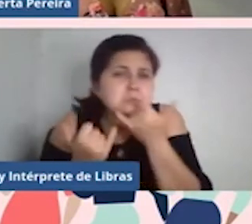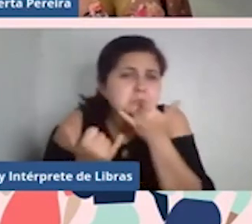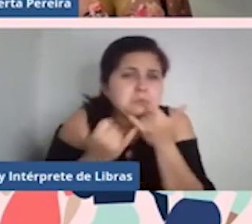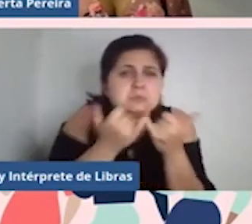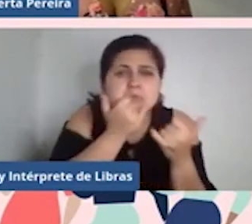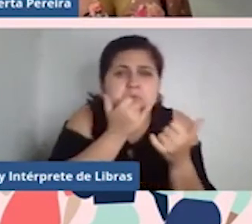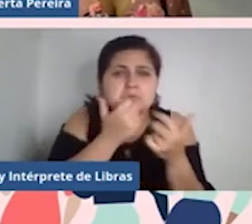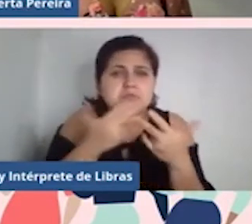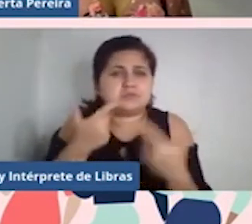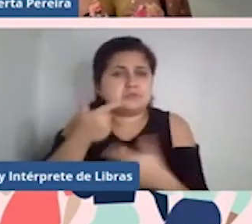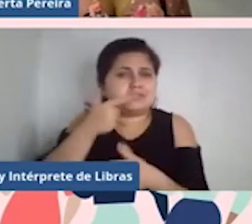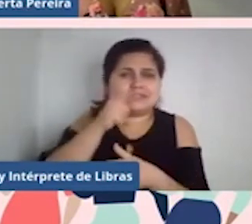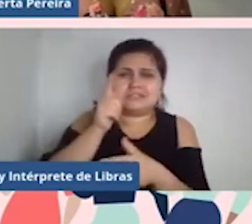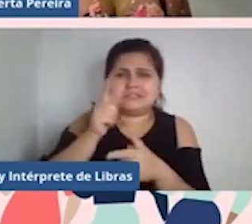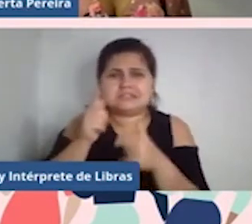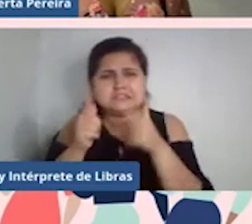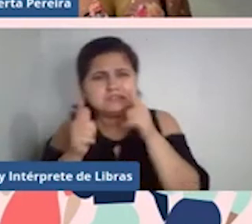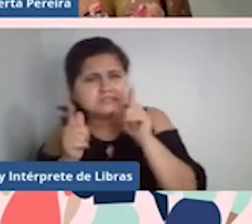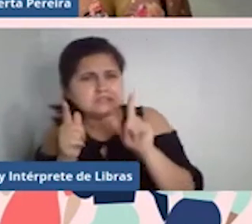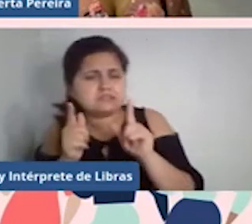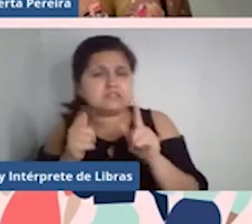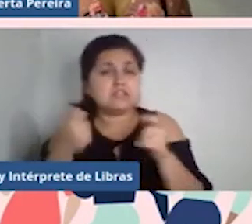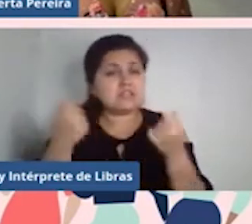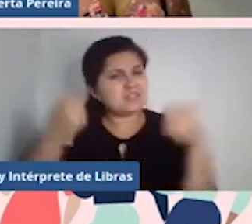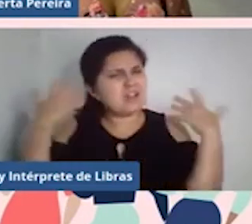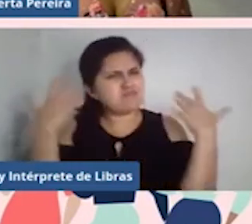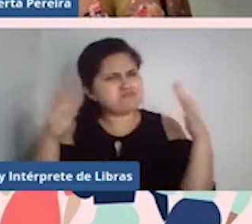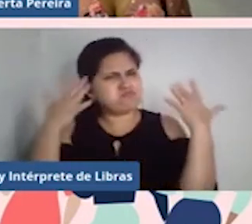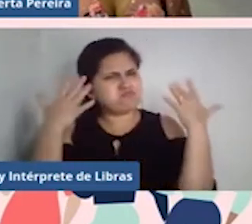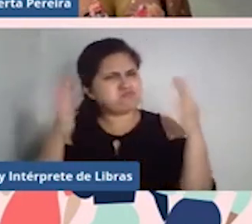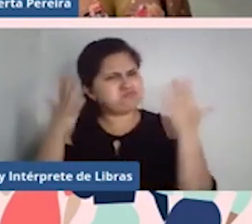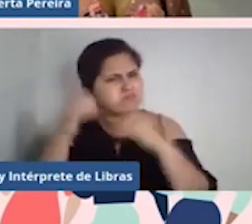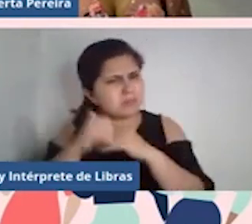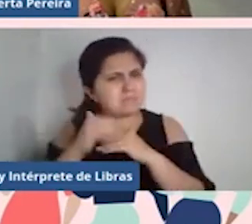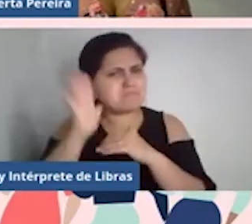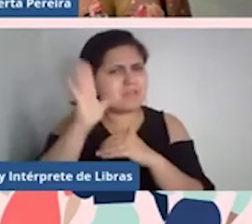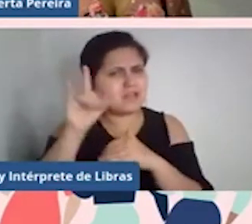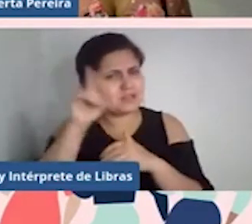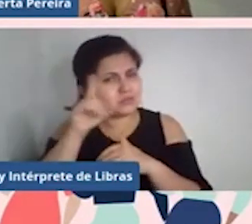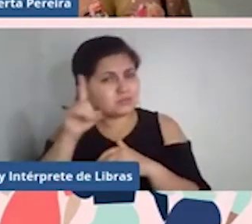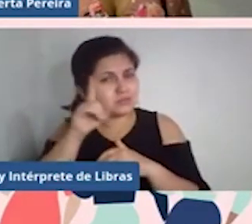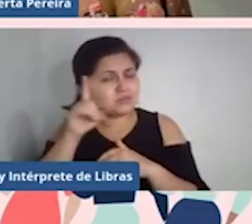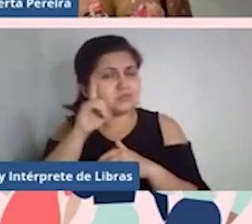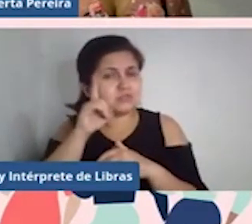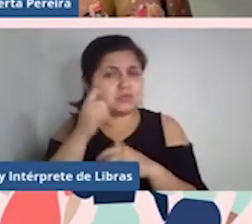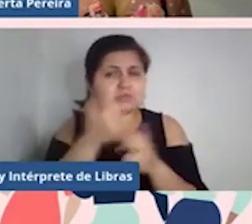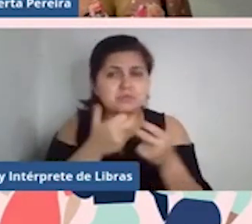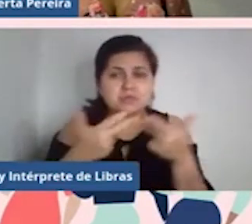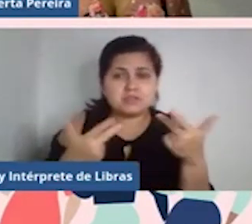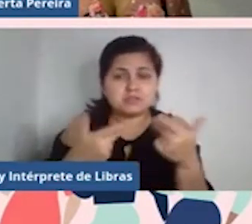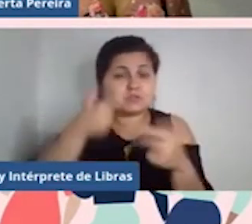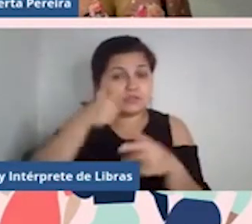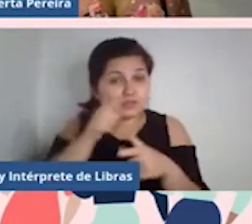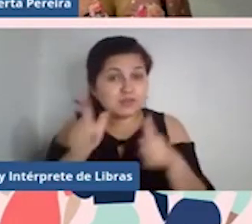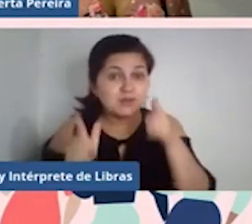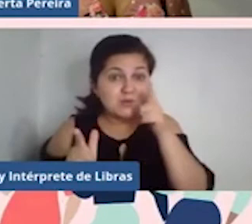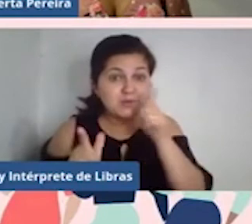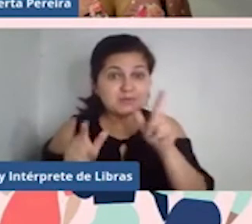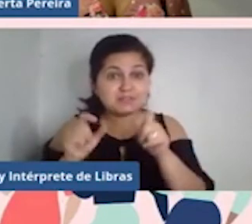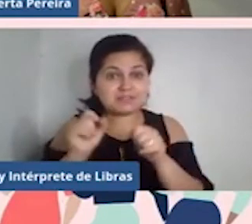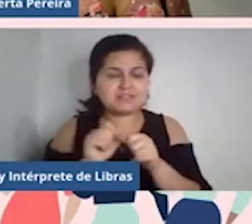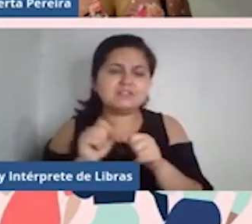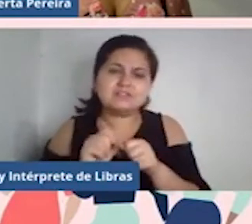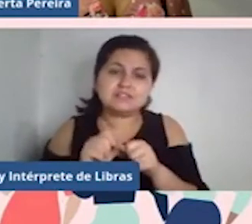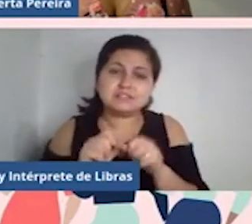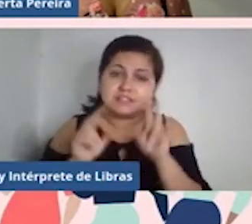que não consegue, que precisa se aplaudir mais cotidianamente pelas coisas que consegue, e tem